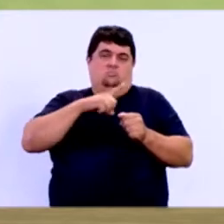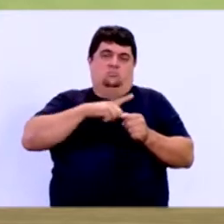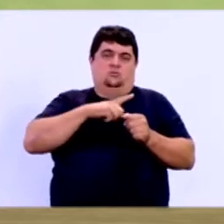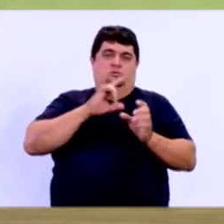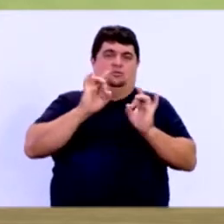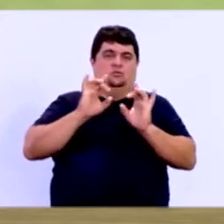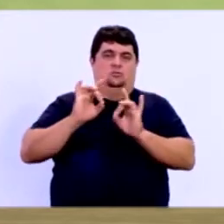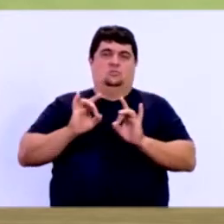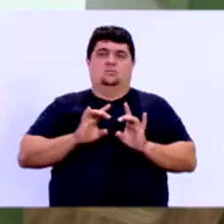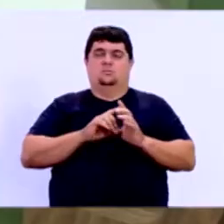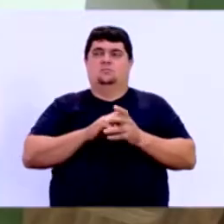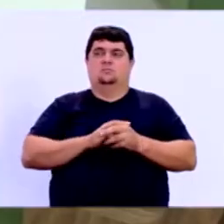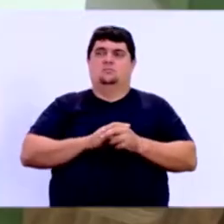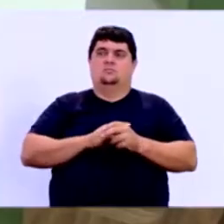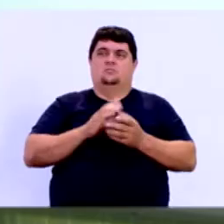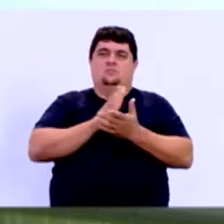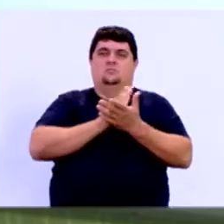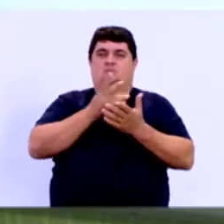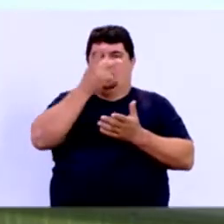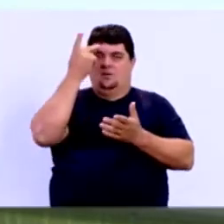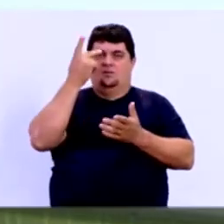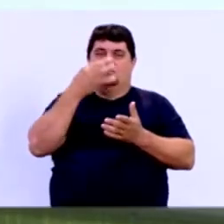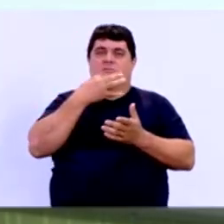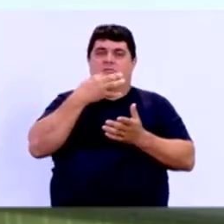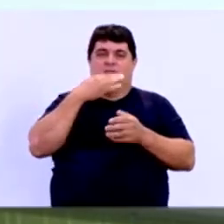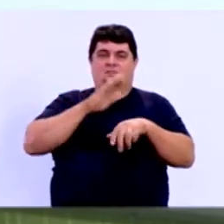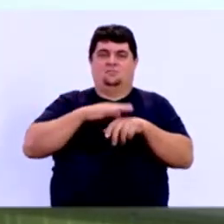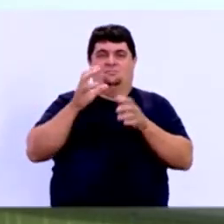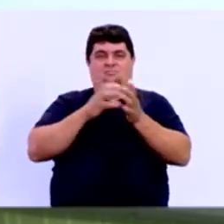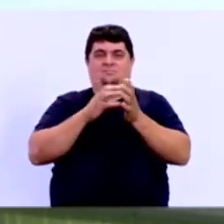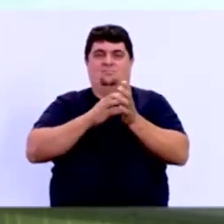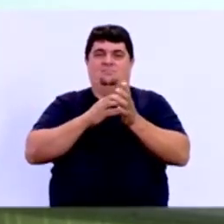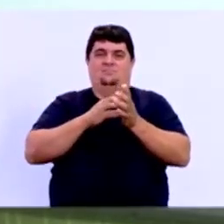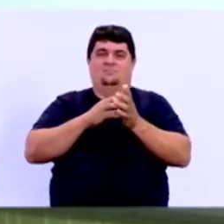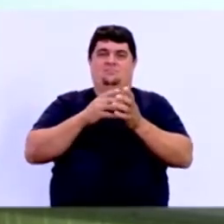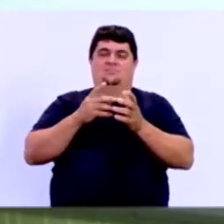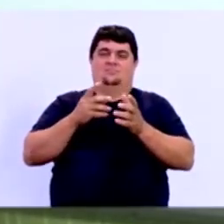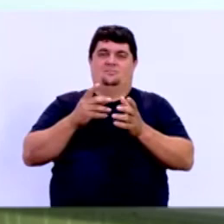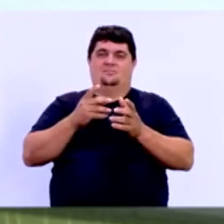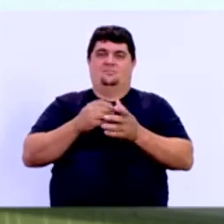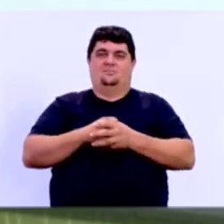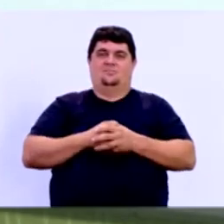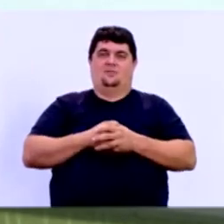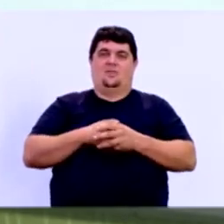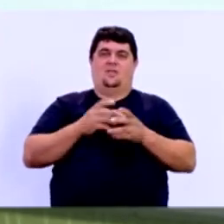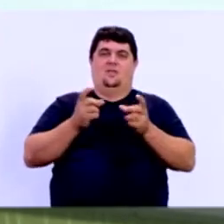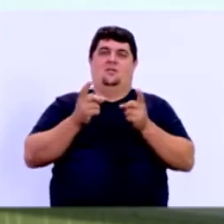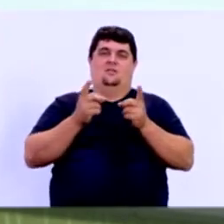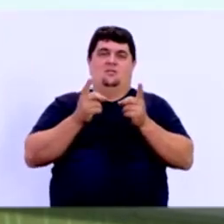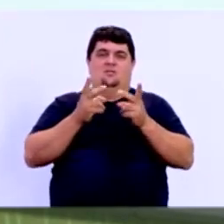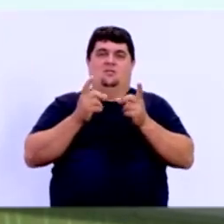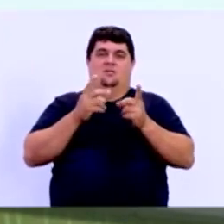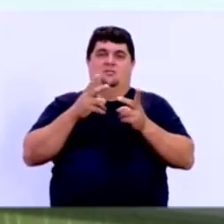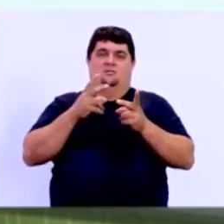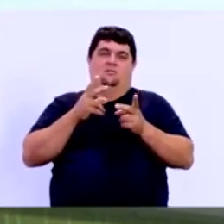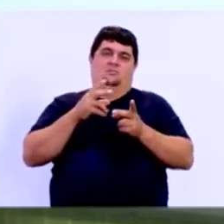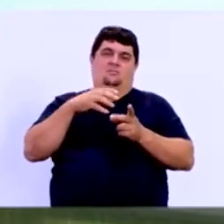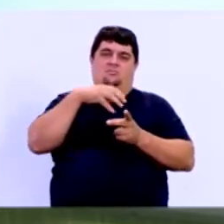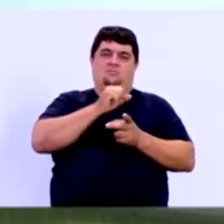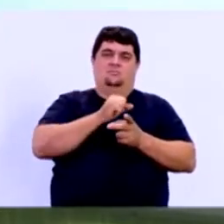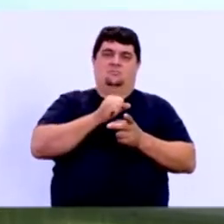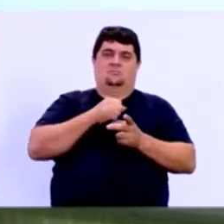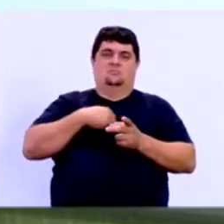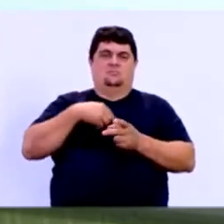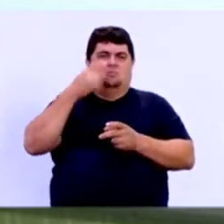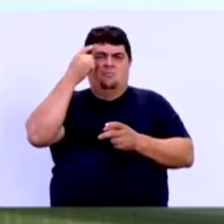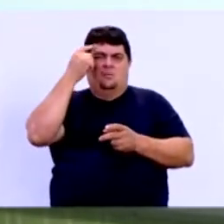sozinha. Isso, e às vezes as pessoas conhecem mais a marca do que o produto, né, professor Igor? Isso é bacana, isso é uma venda passiva, caro aluno. Então, espero que tenha